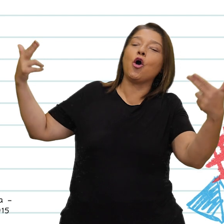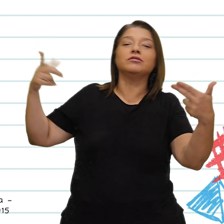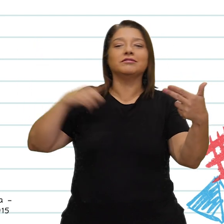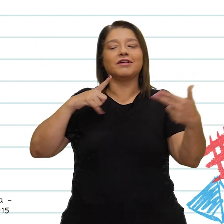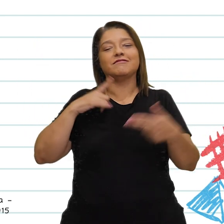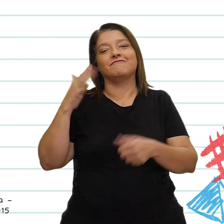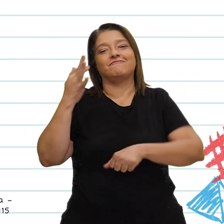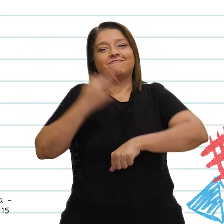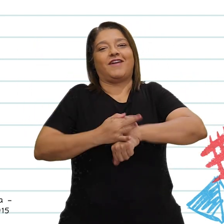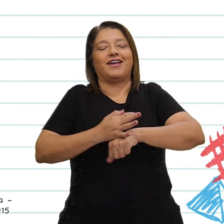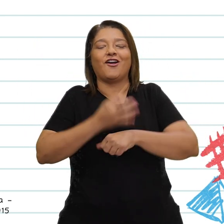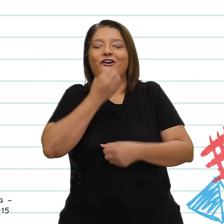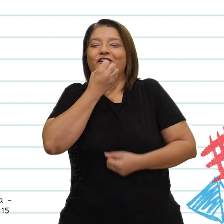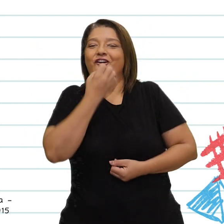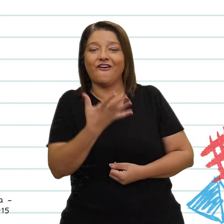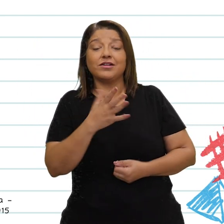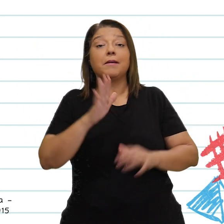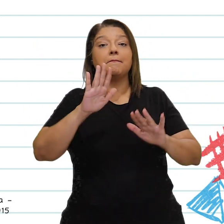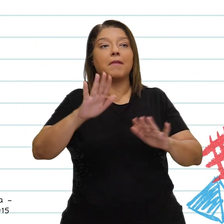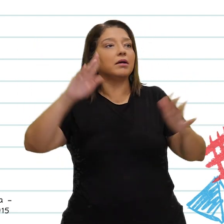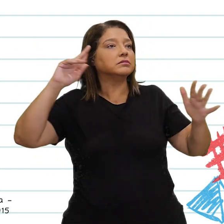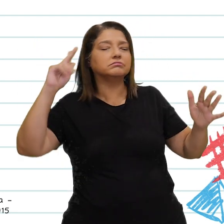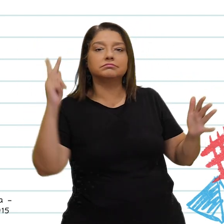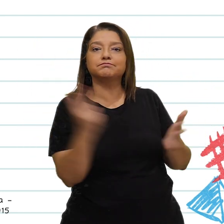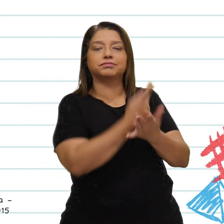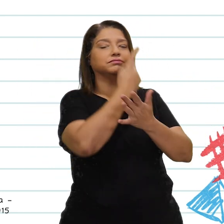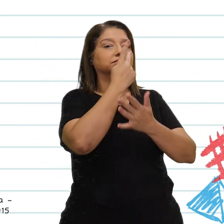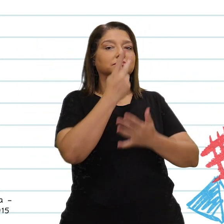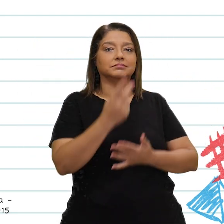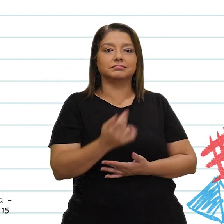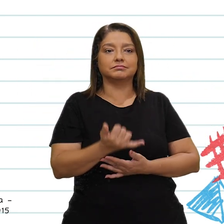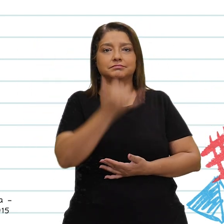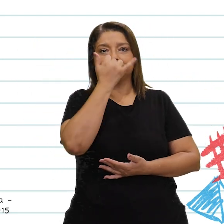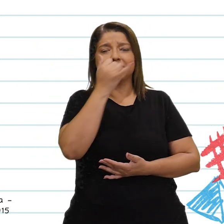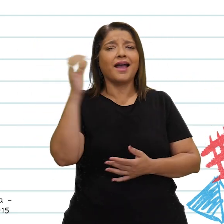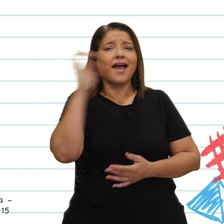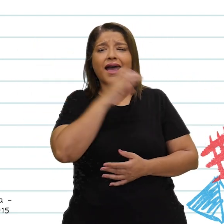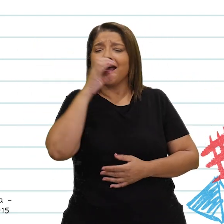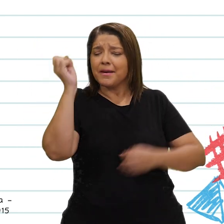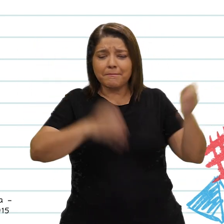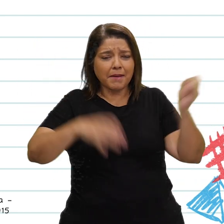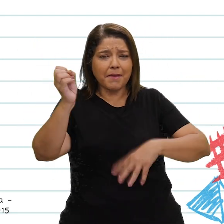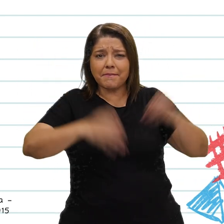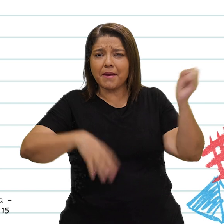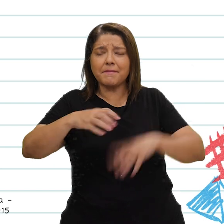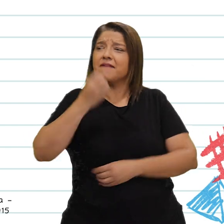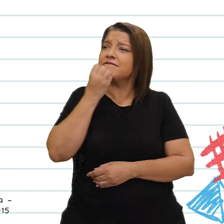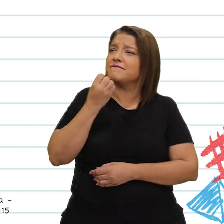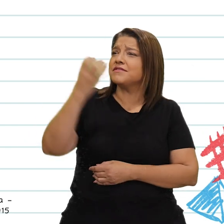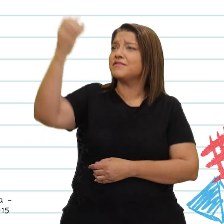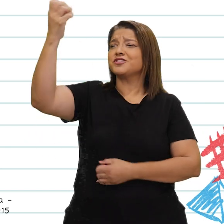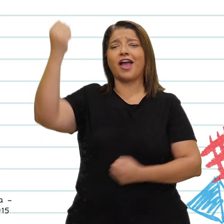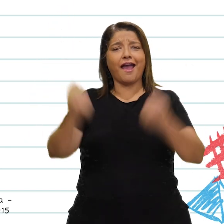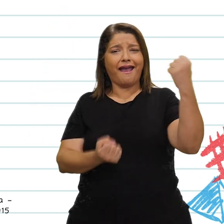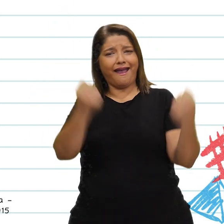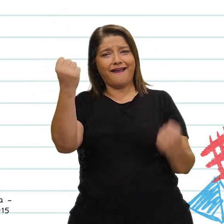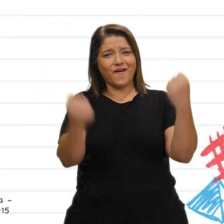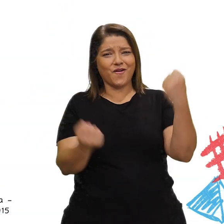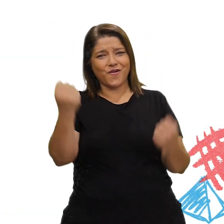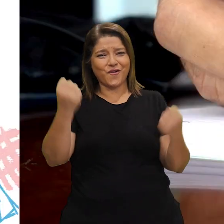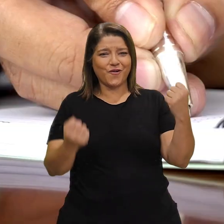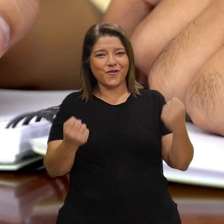verão, mas então, do nada, aconteceu isso. Façam as malas! Vamos fazer uma viagem de